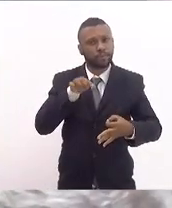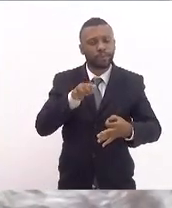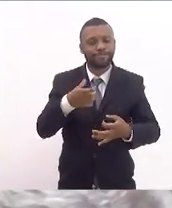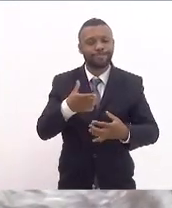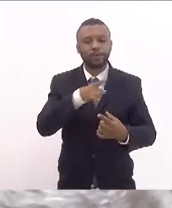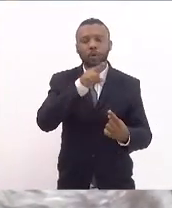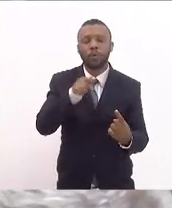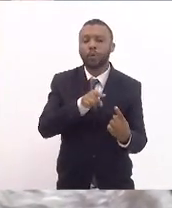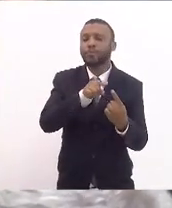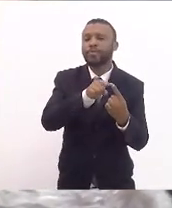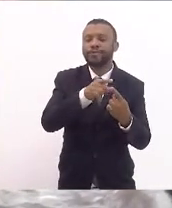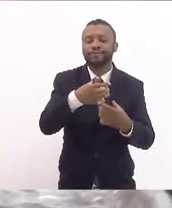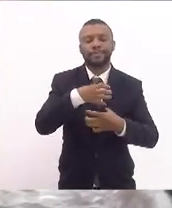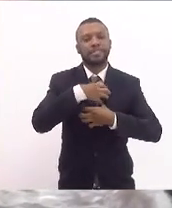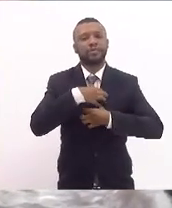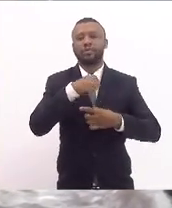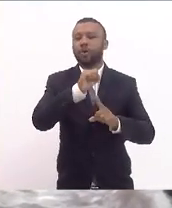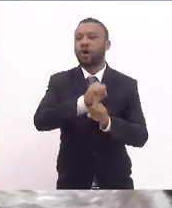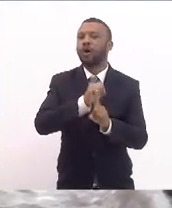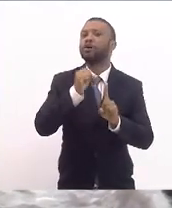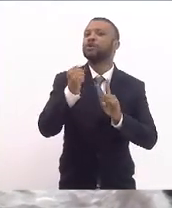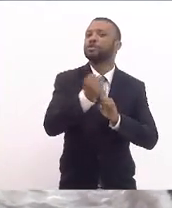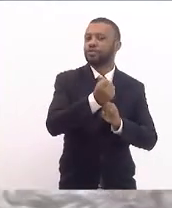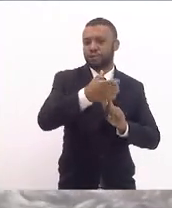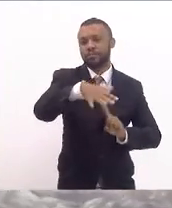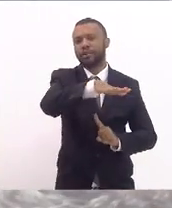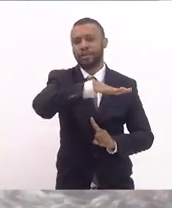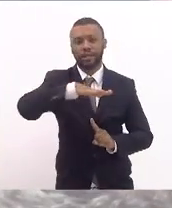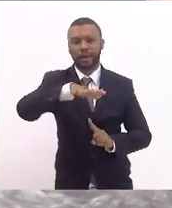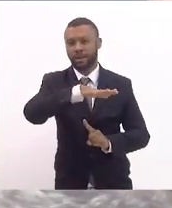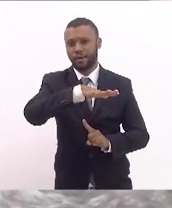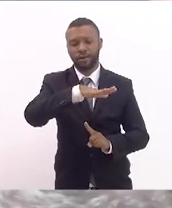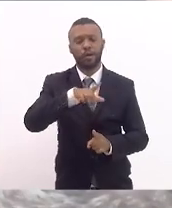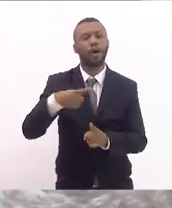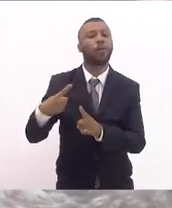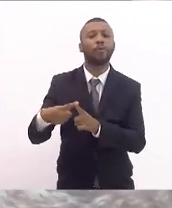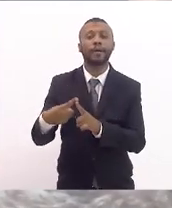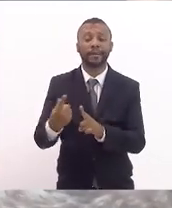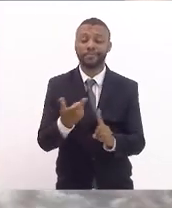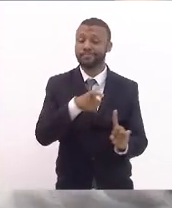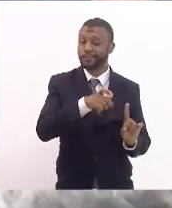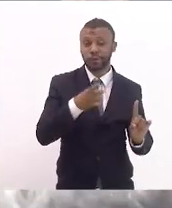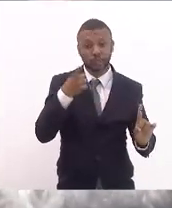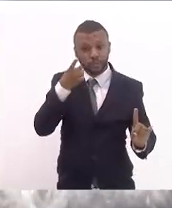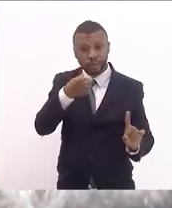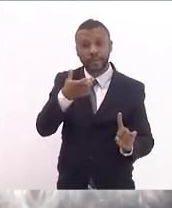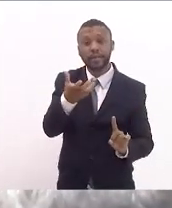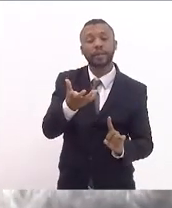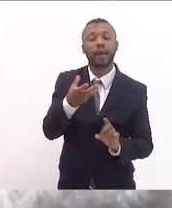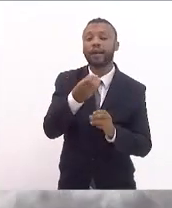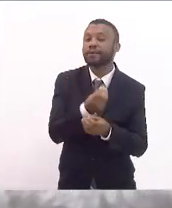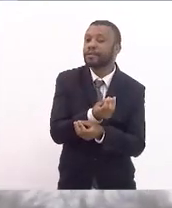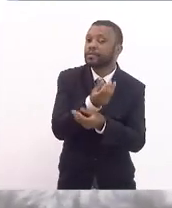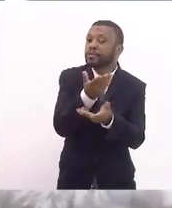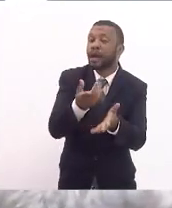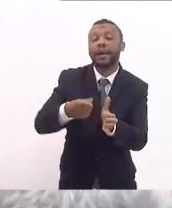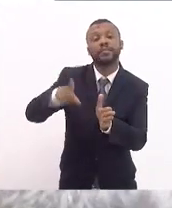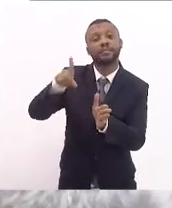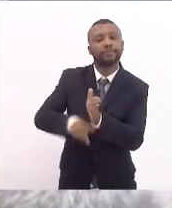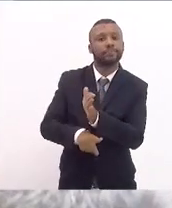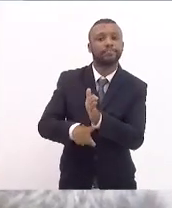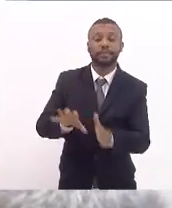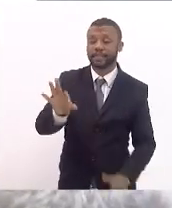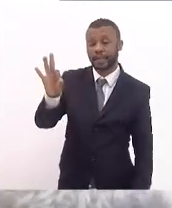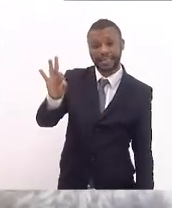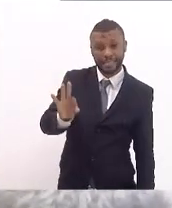sentido social a minha pretende ele da isenção da taxa